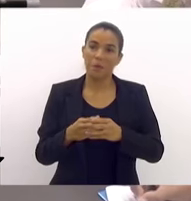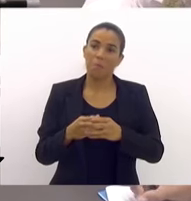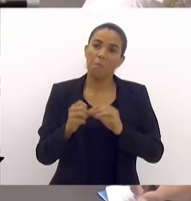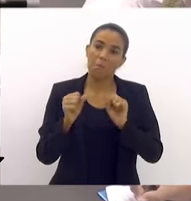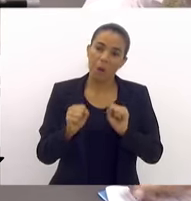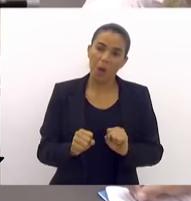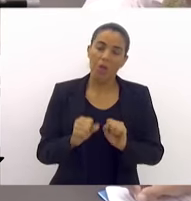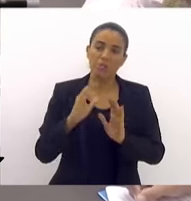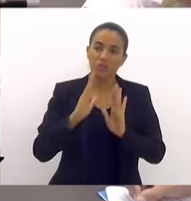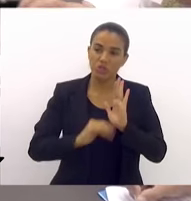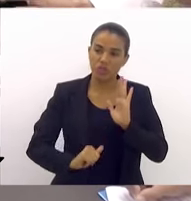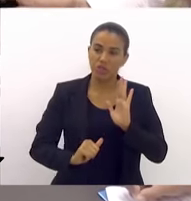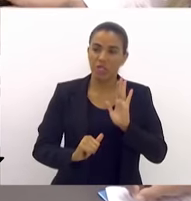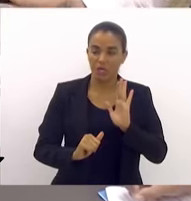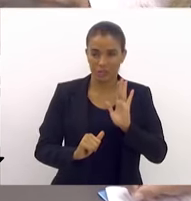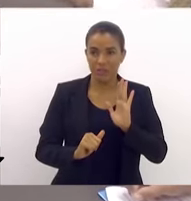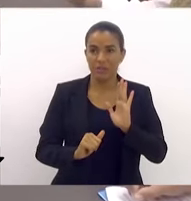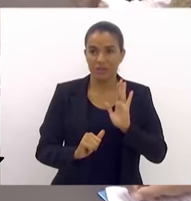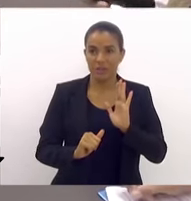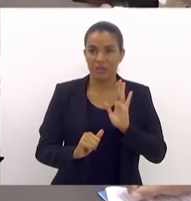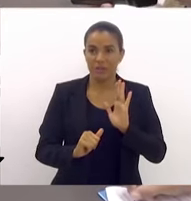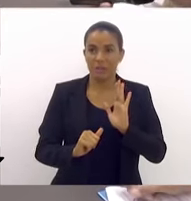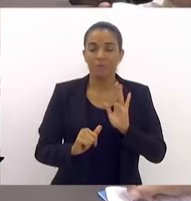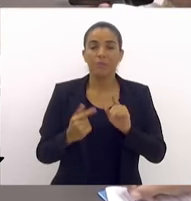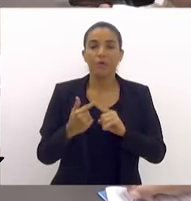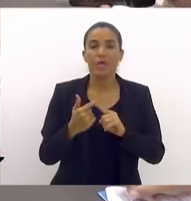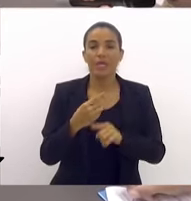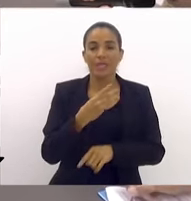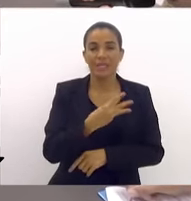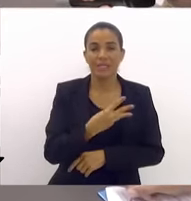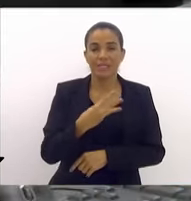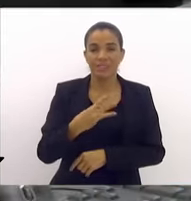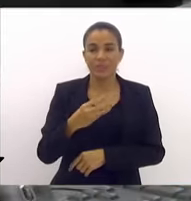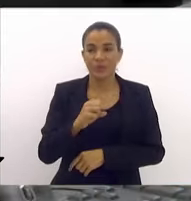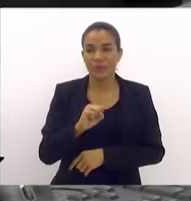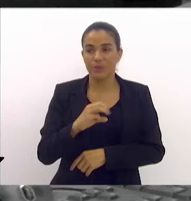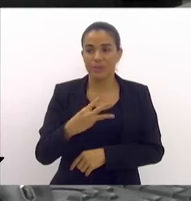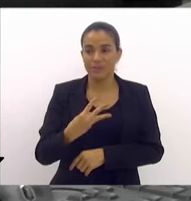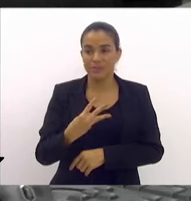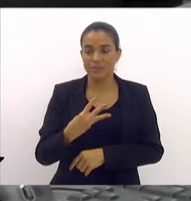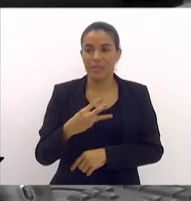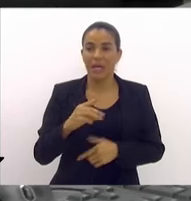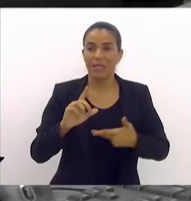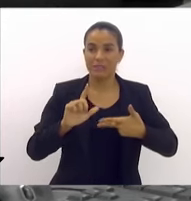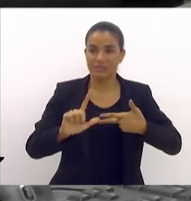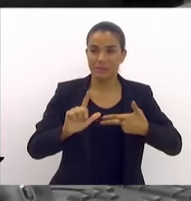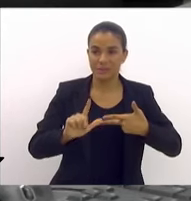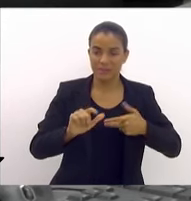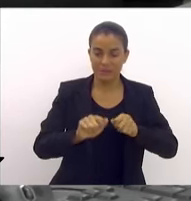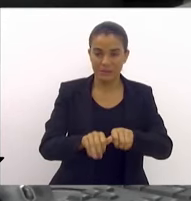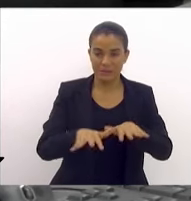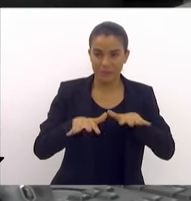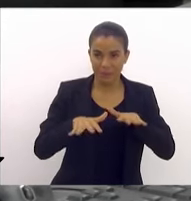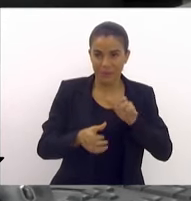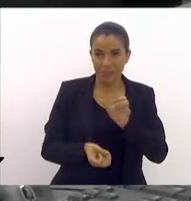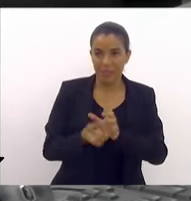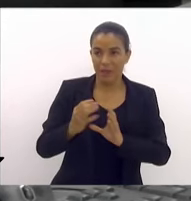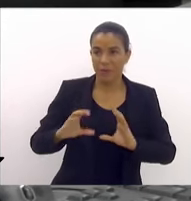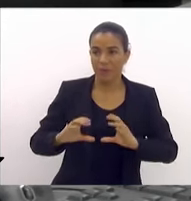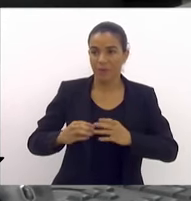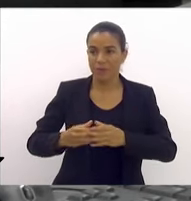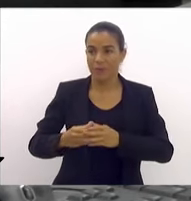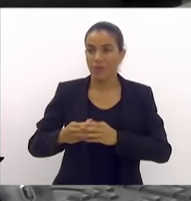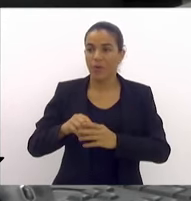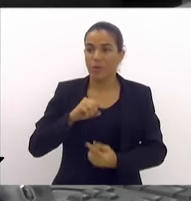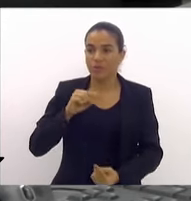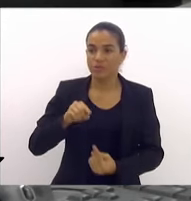suprimir isso. Aqui, ó, a literalidade do 3383. Ó. A Assembleia Legislativa deverá criar uma comissão com o objetivo de